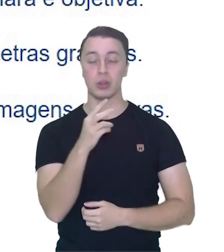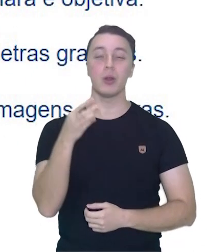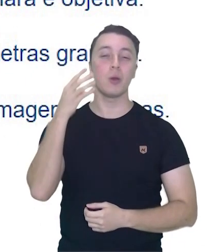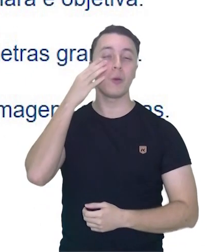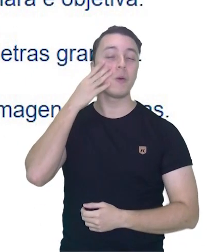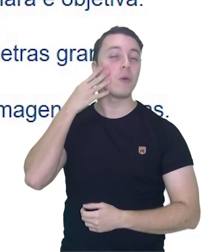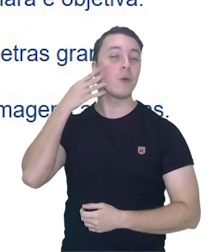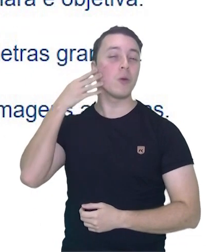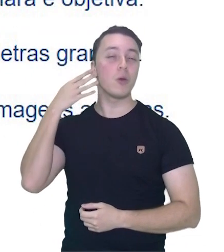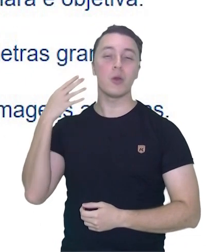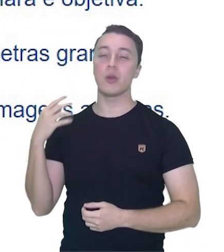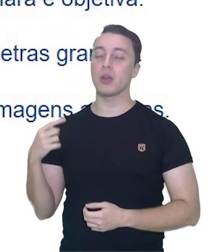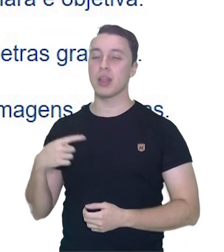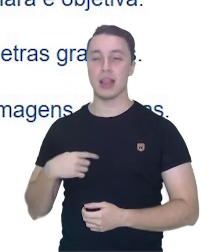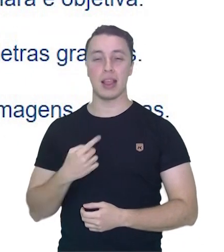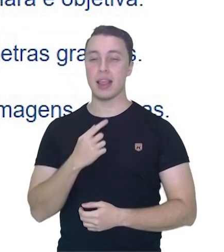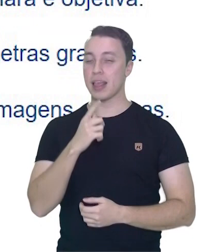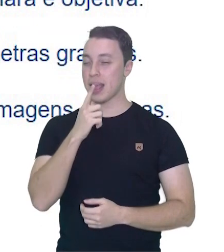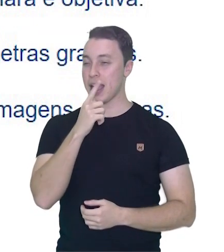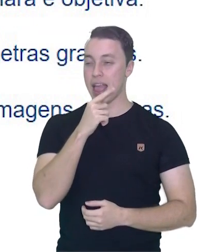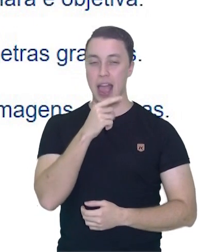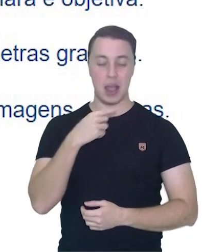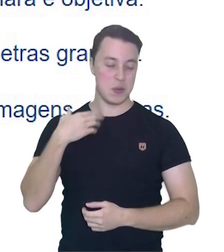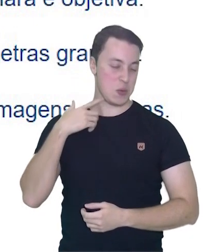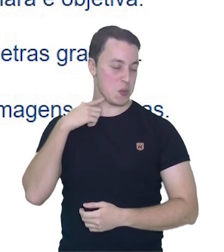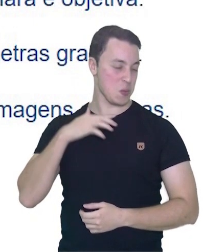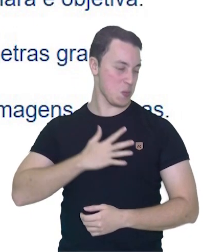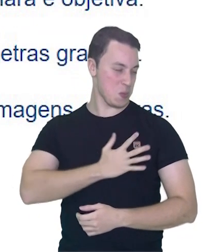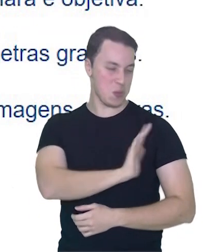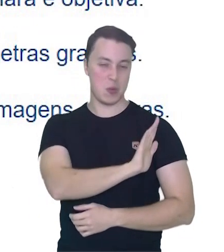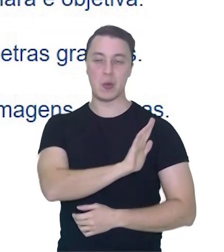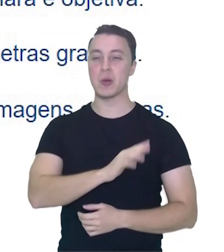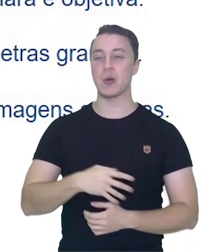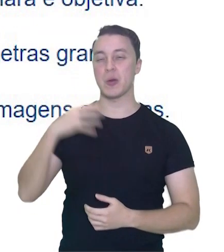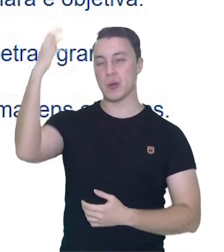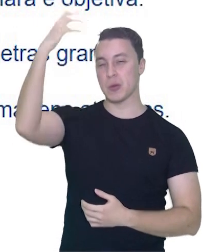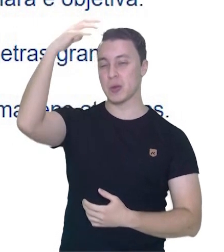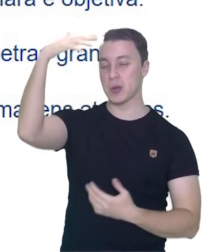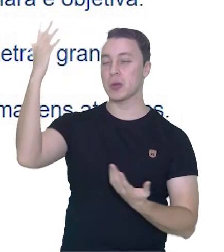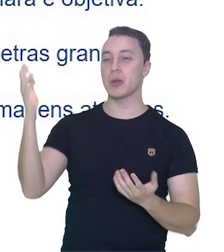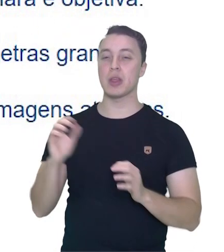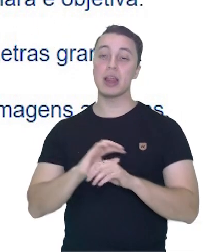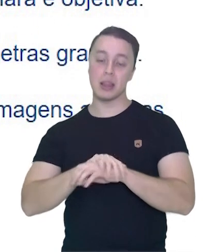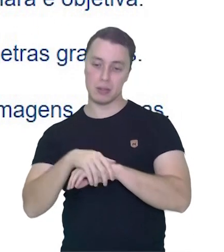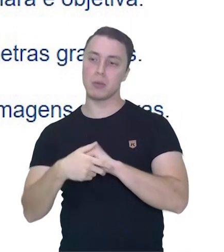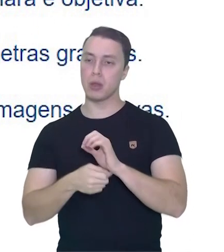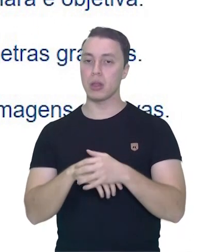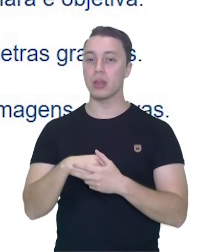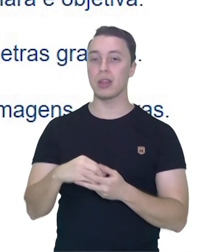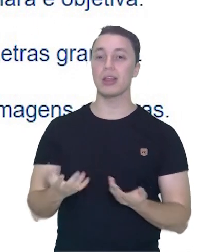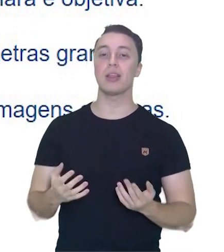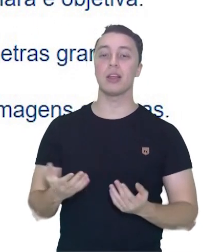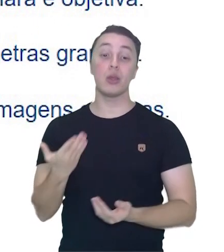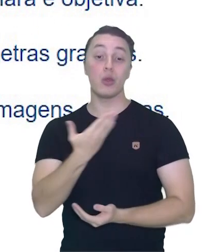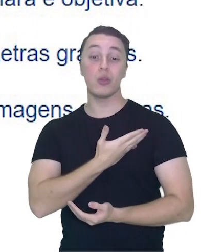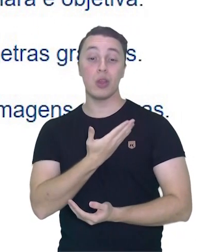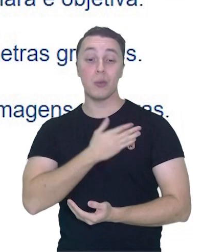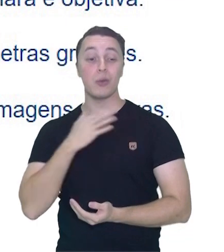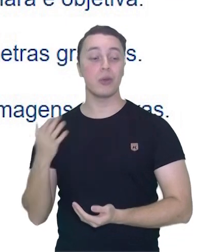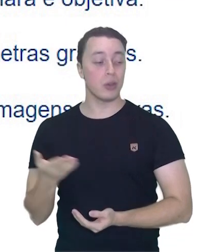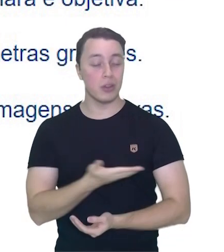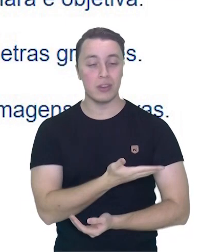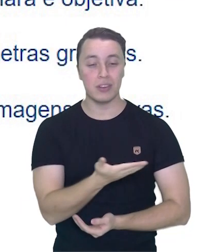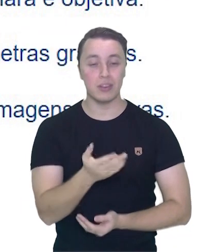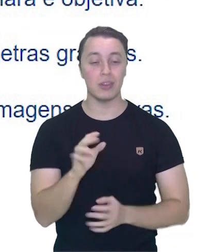um personagem que não gosta de limpeza, está lavando as mãos. E os seus amiguinhos da Turma da Mônica estão dizendo